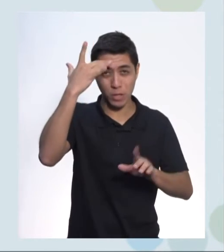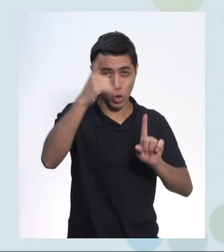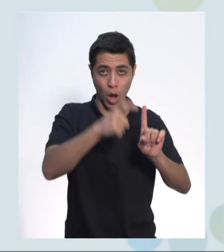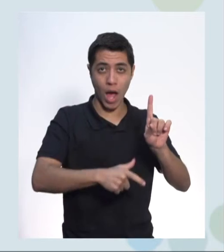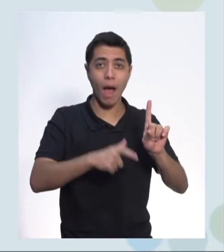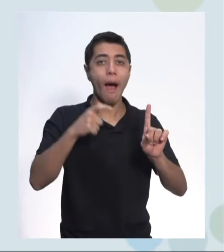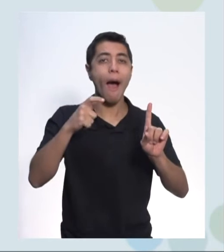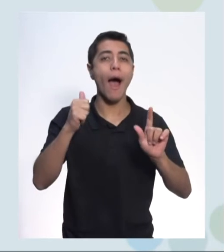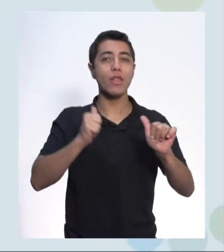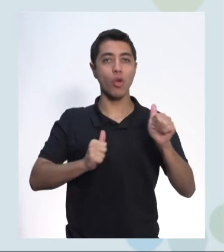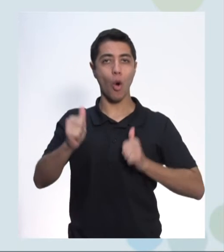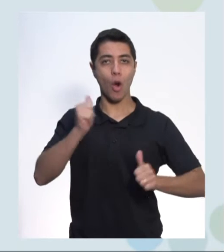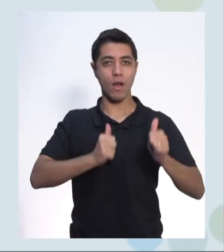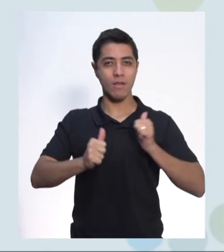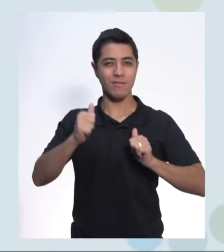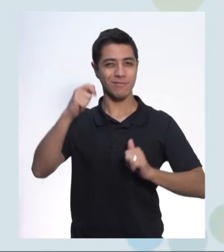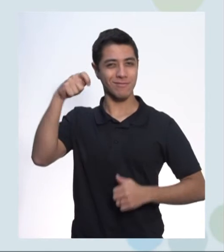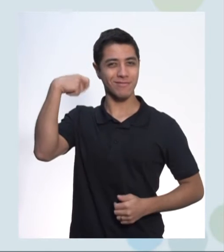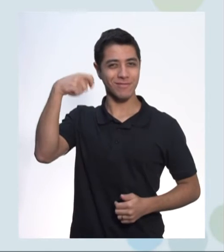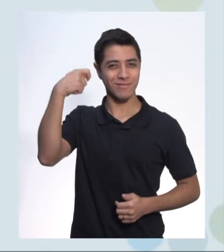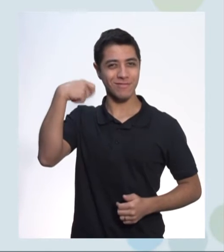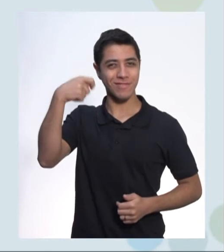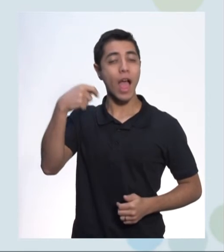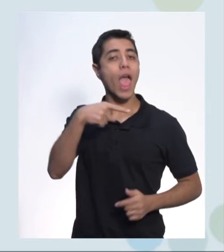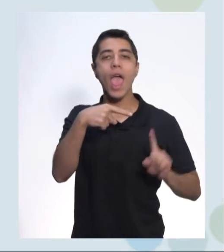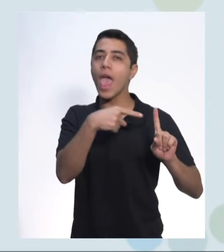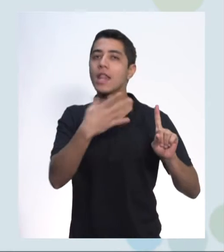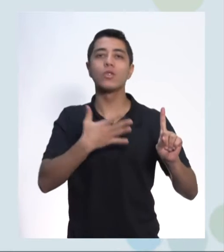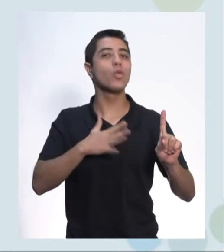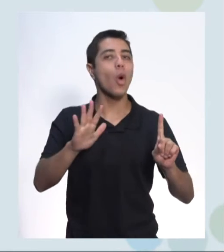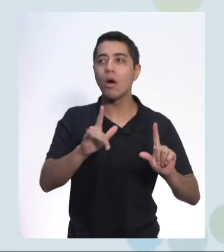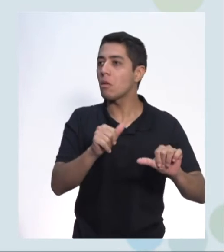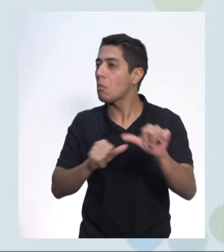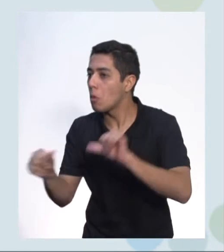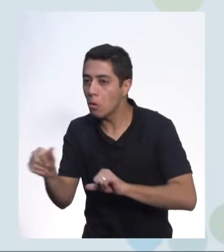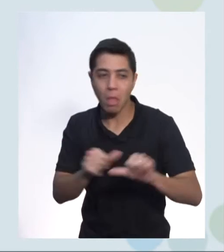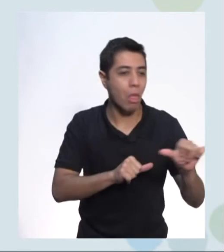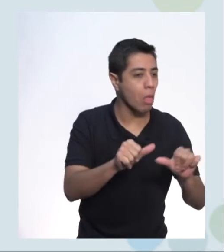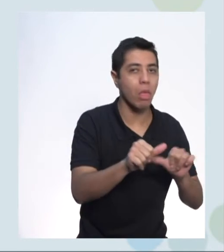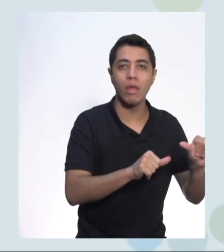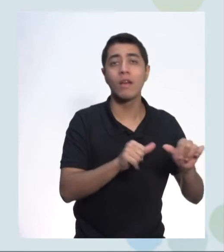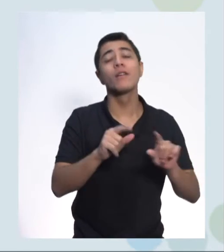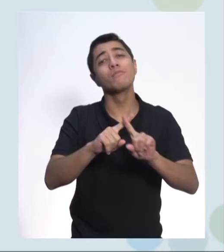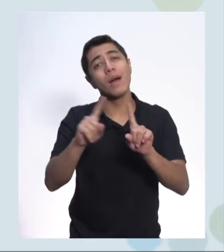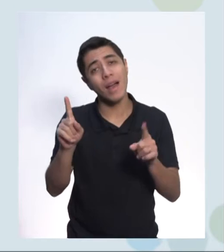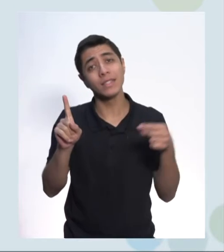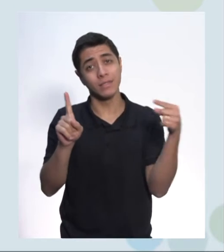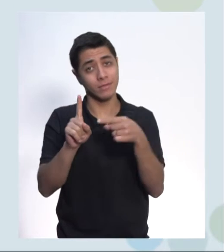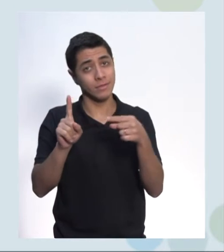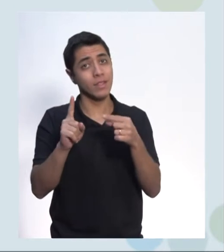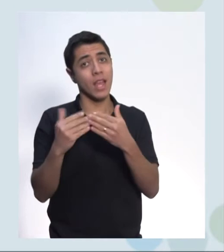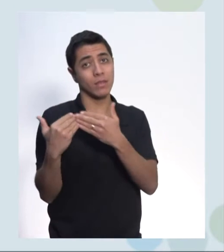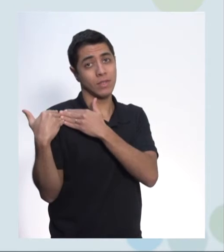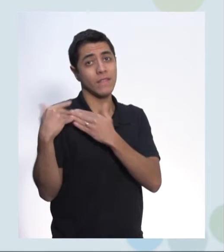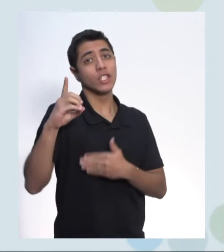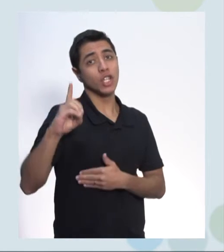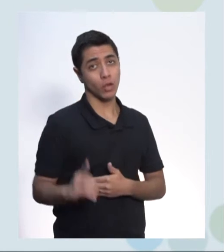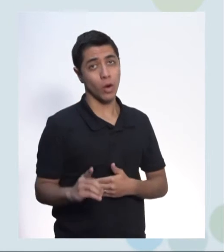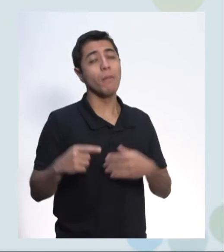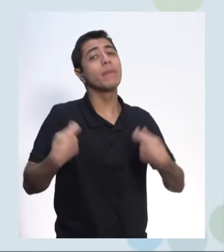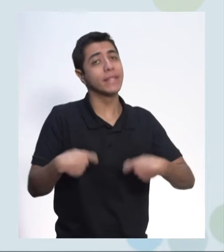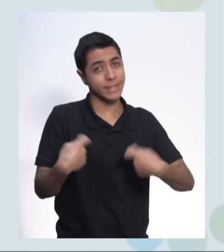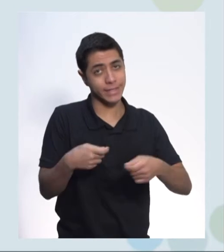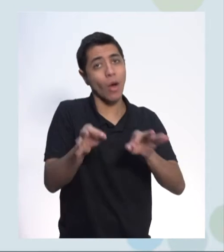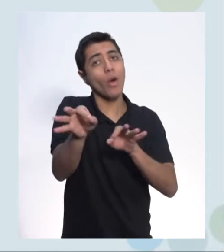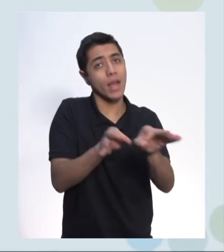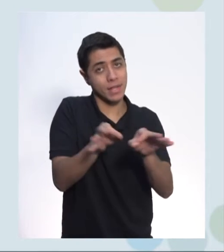gosta da liberdade. Mas, para o diretor, é extremamente importante essa parte da marcação da cena. O que eu vou fazer, como eu vou